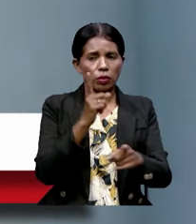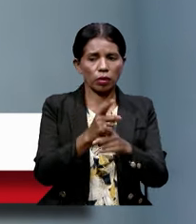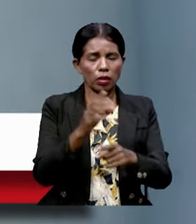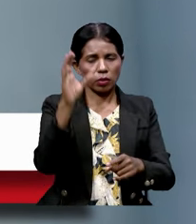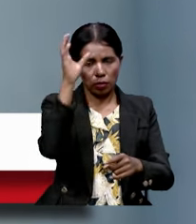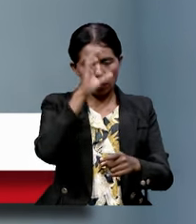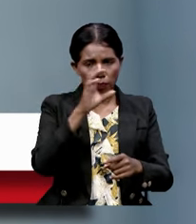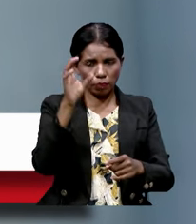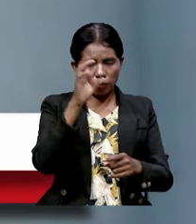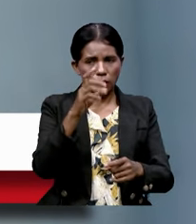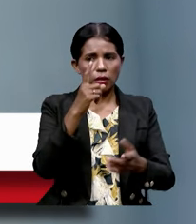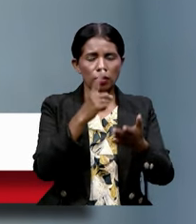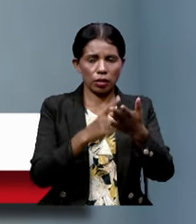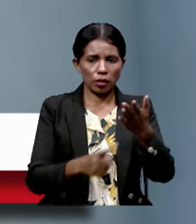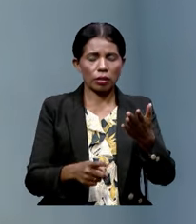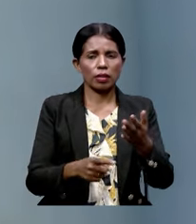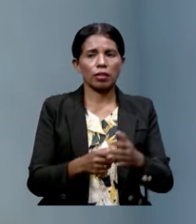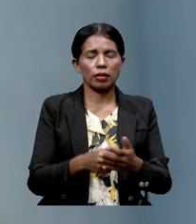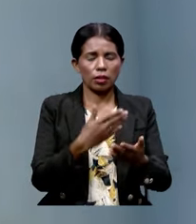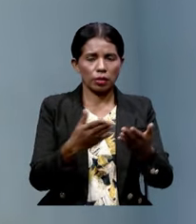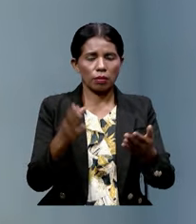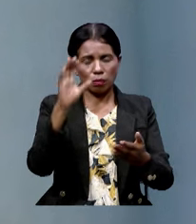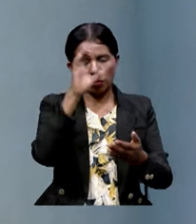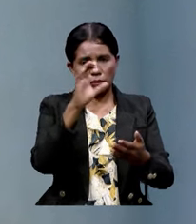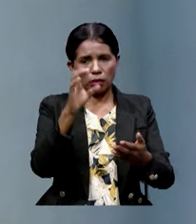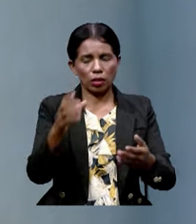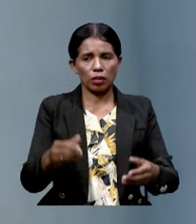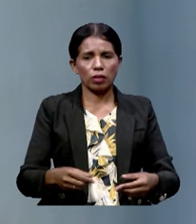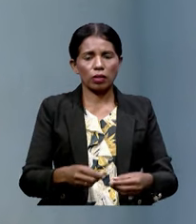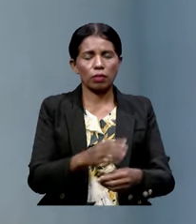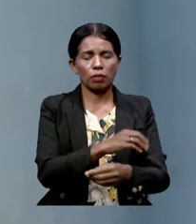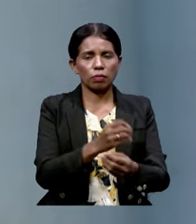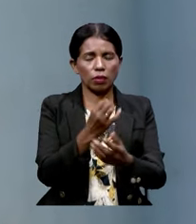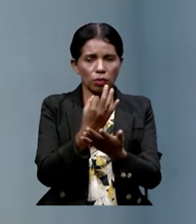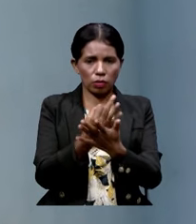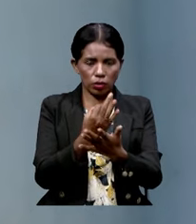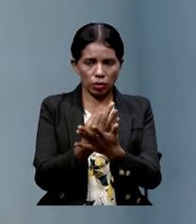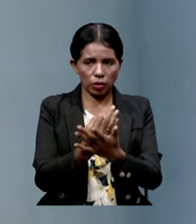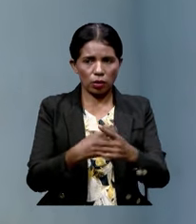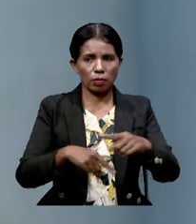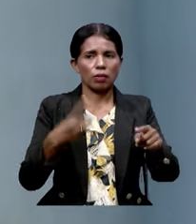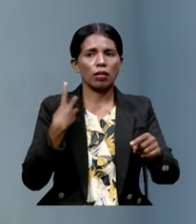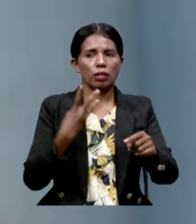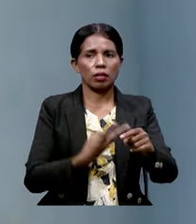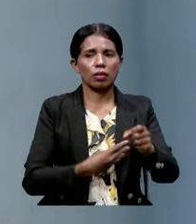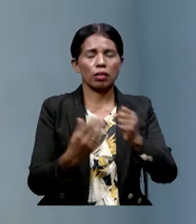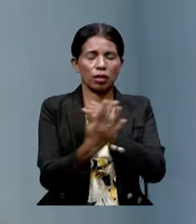busca alternativos de fontes de rendimentos ba itania